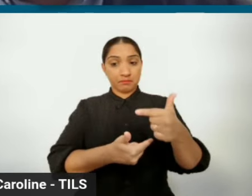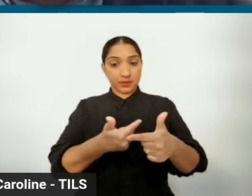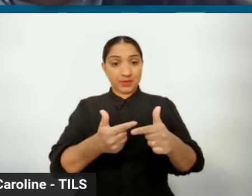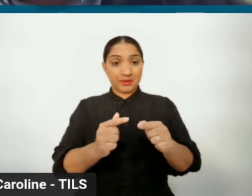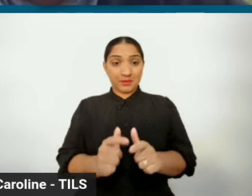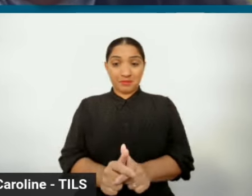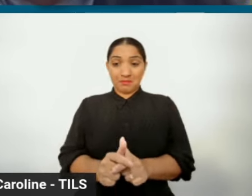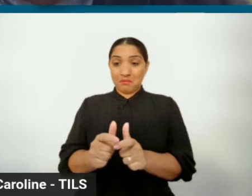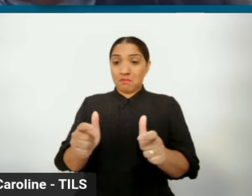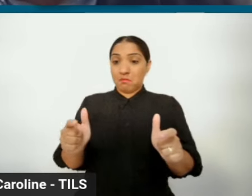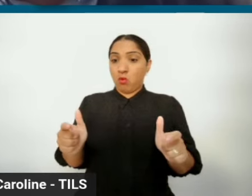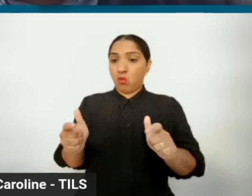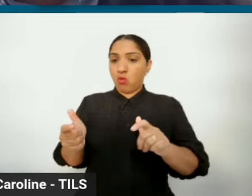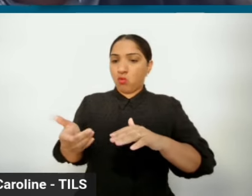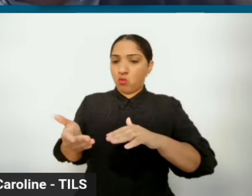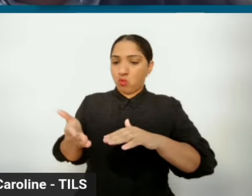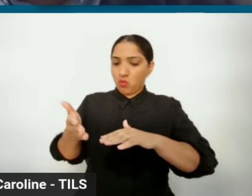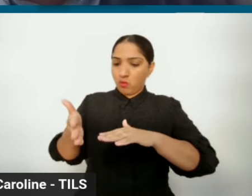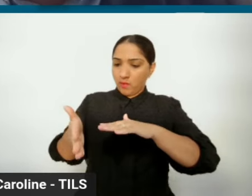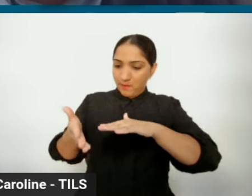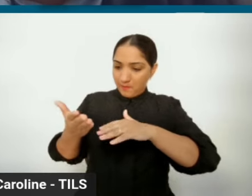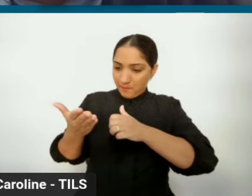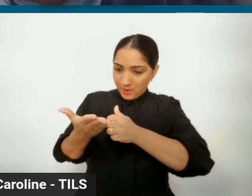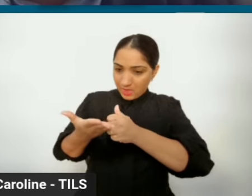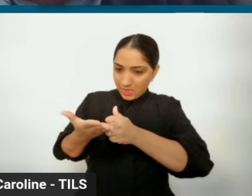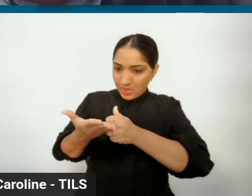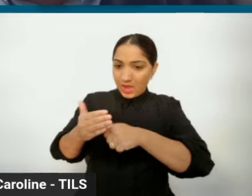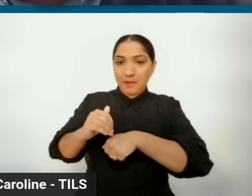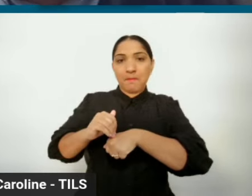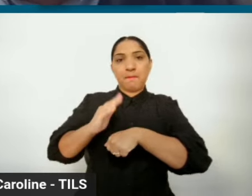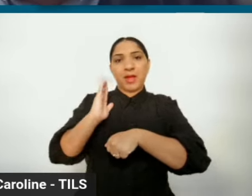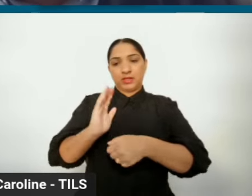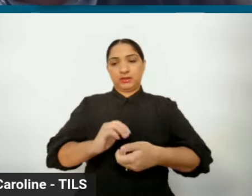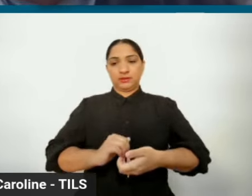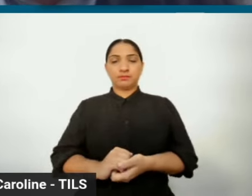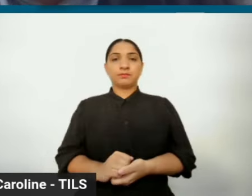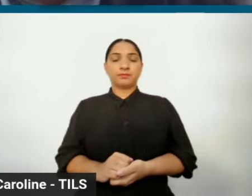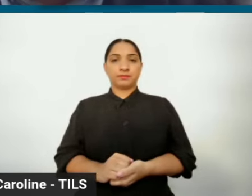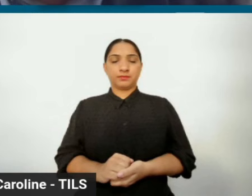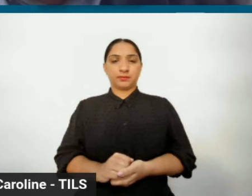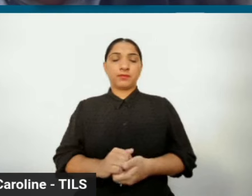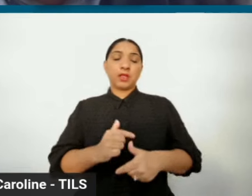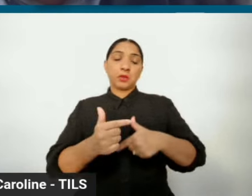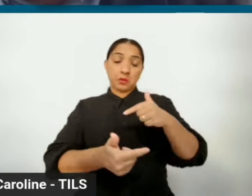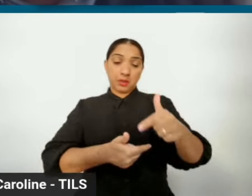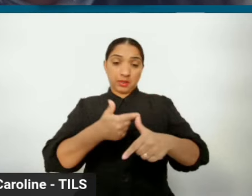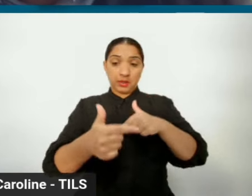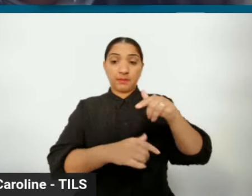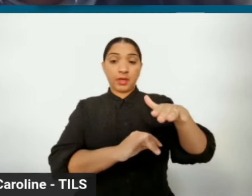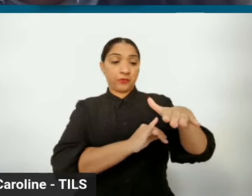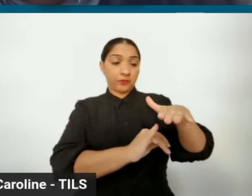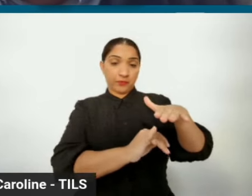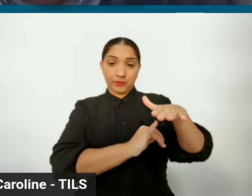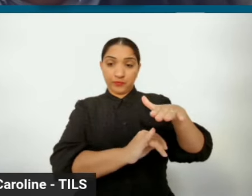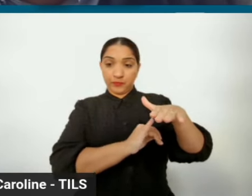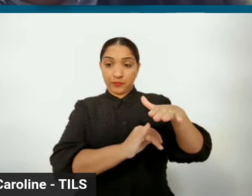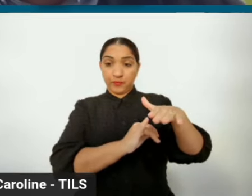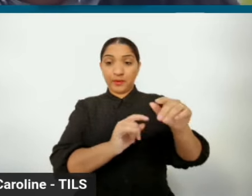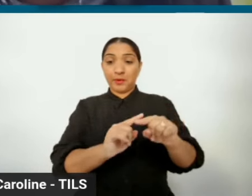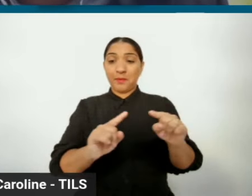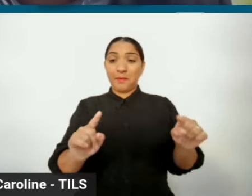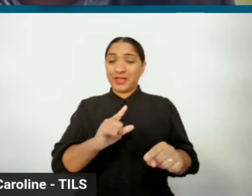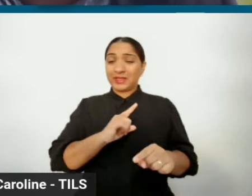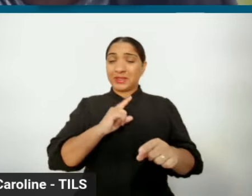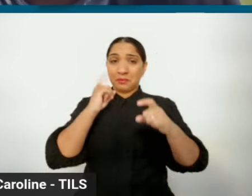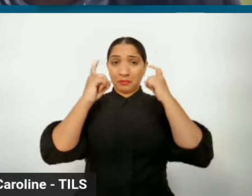metade trabalhando aí na informalidade. E a preocupação também que isso acaba repercutindo